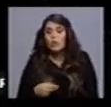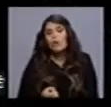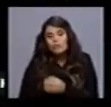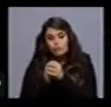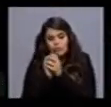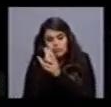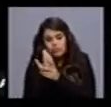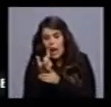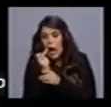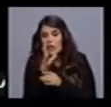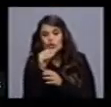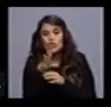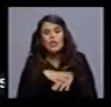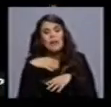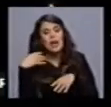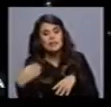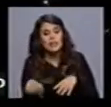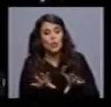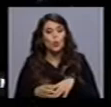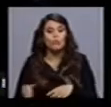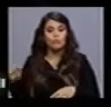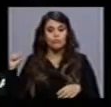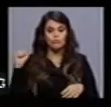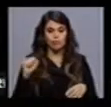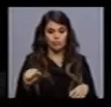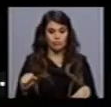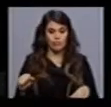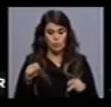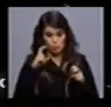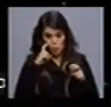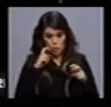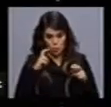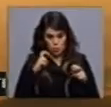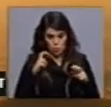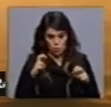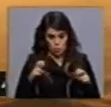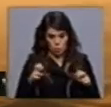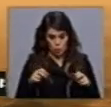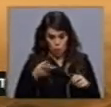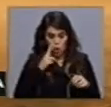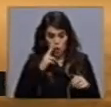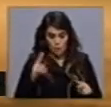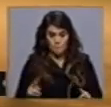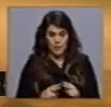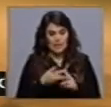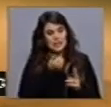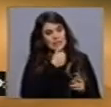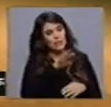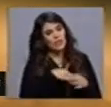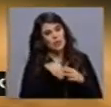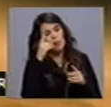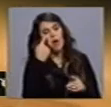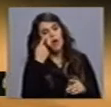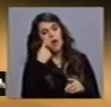anos depois, eis que agora um outro grupo de investigadores do Observatório de Paris decidiu fazer uma experiência engraçada.